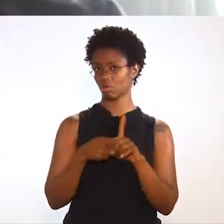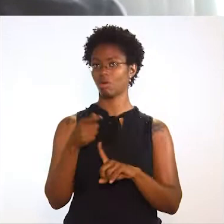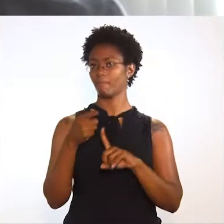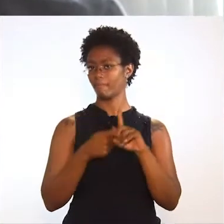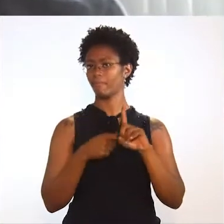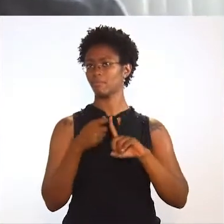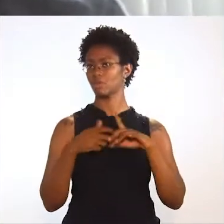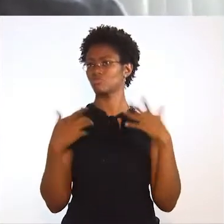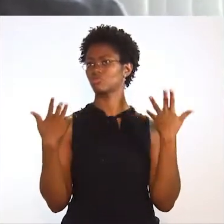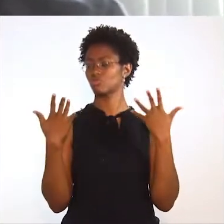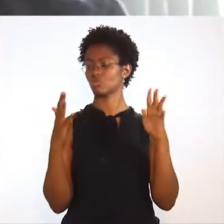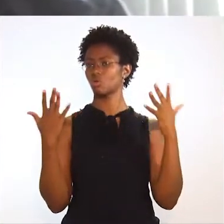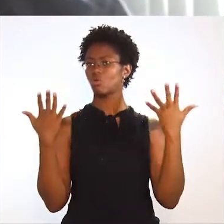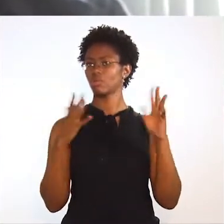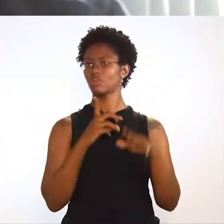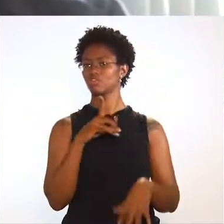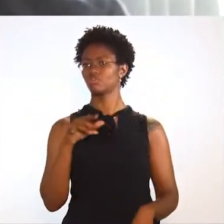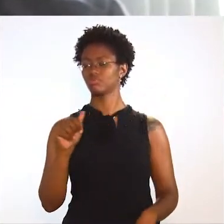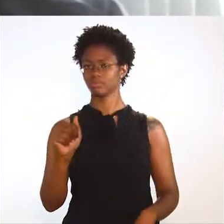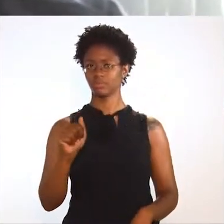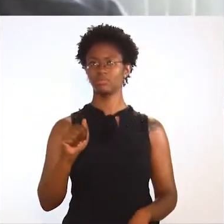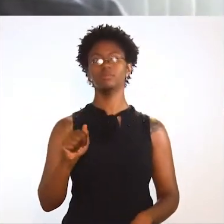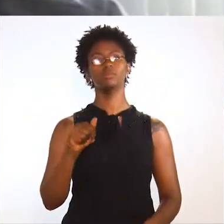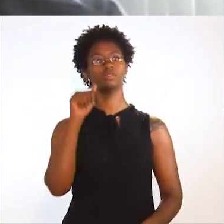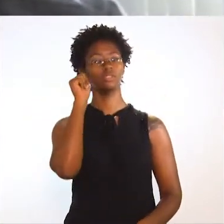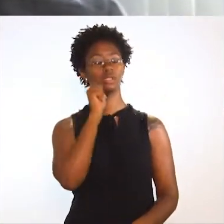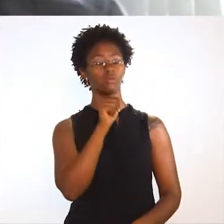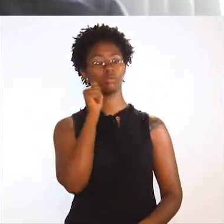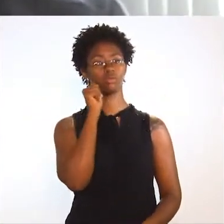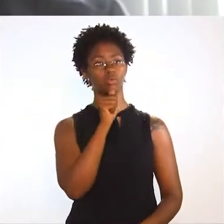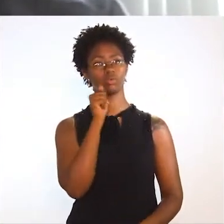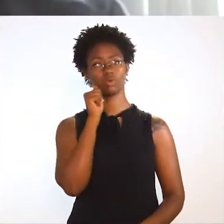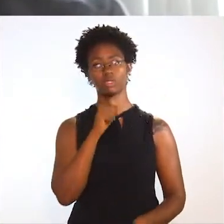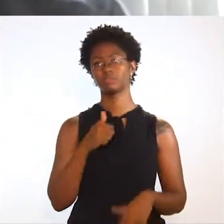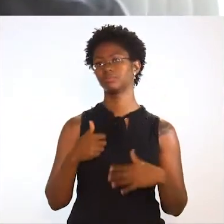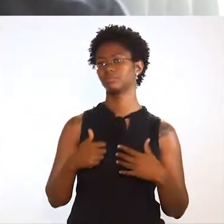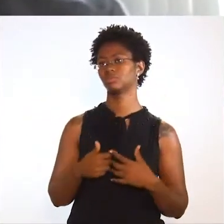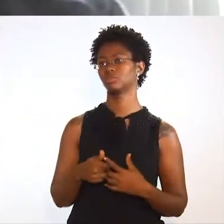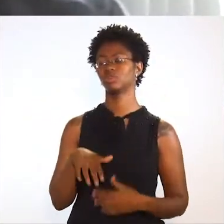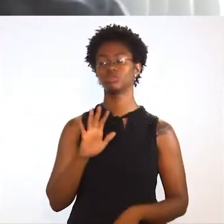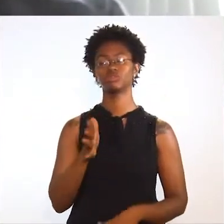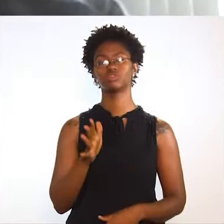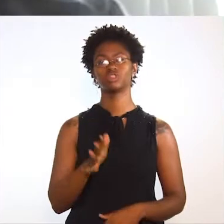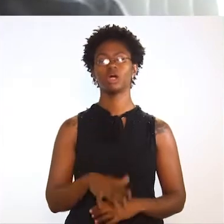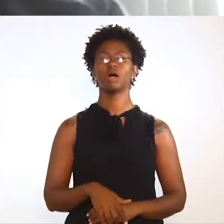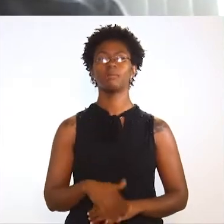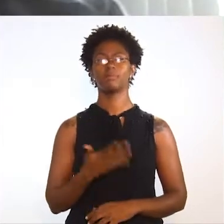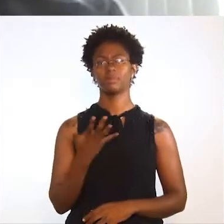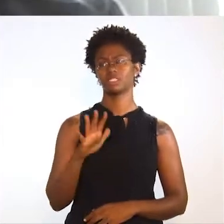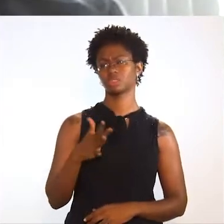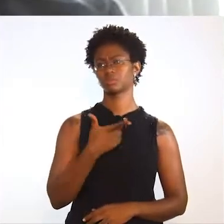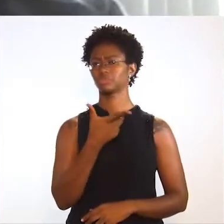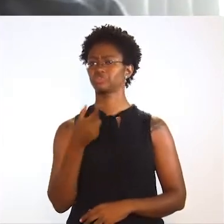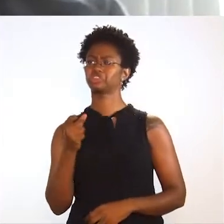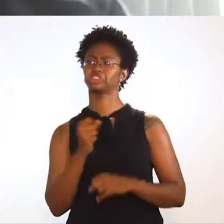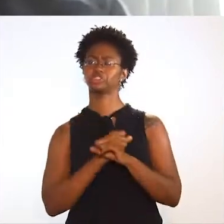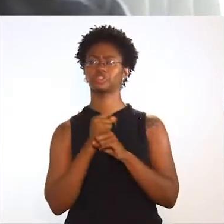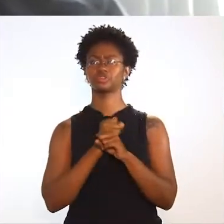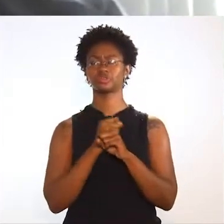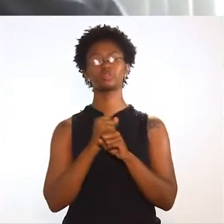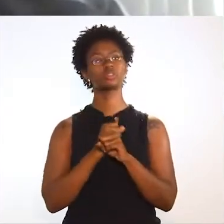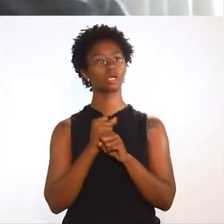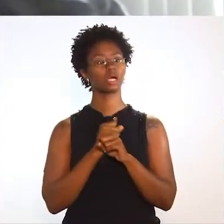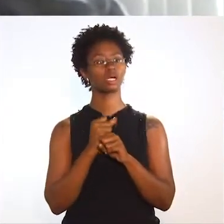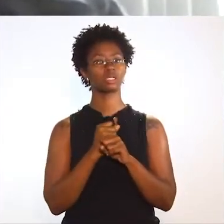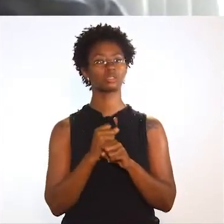que é comemorado o Dia Internacional da Mulher, há pelo menos há 20